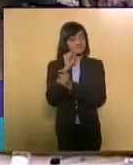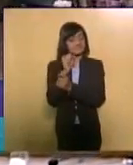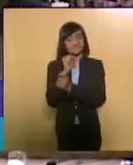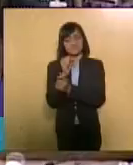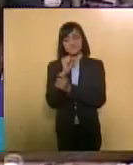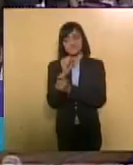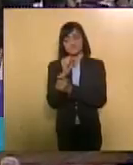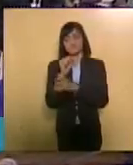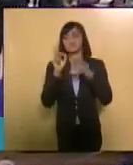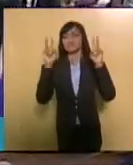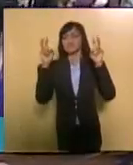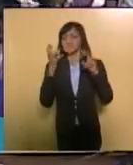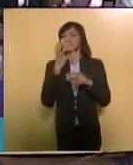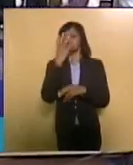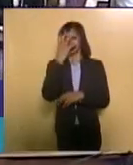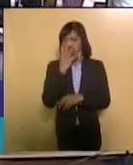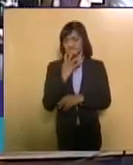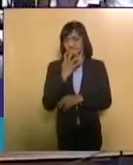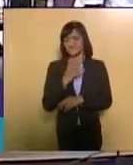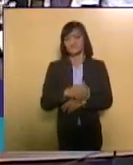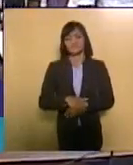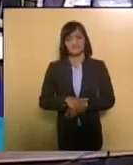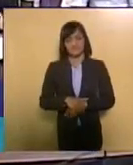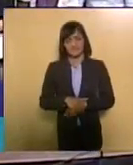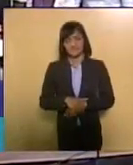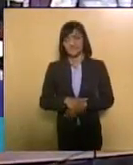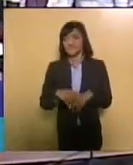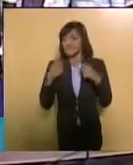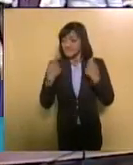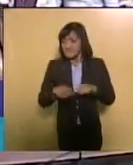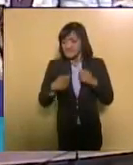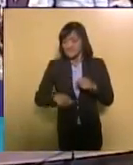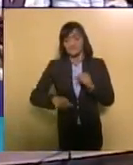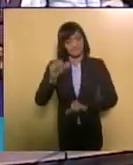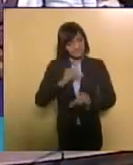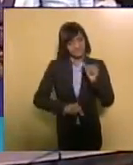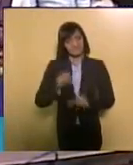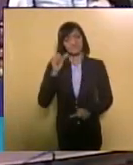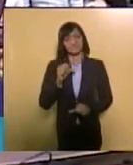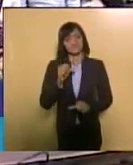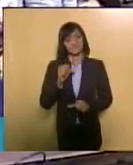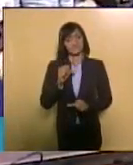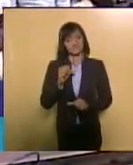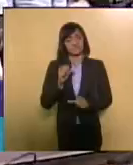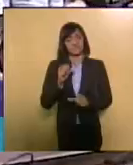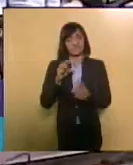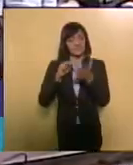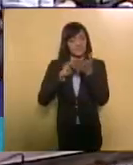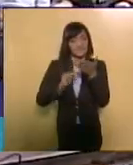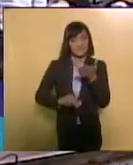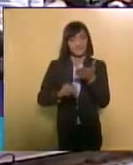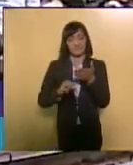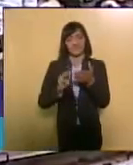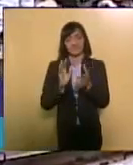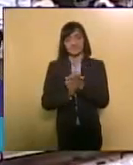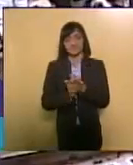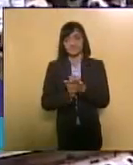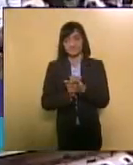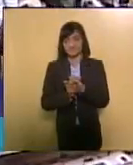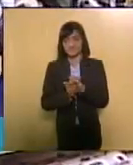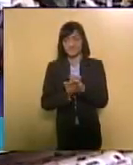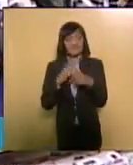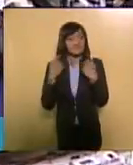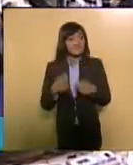é um assunto muito sério muito complexo precisa ter uma mudança de método essa mudança de método ela precisa